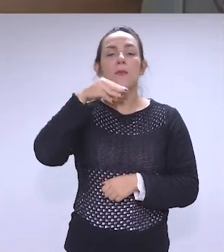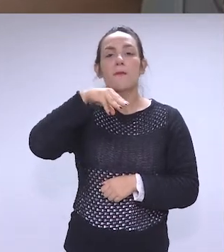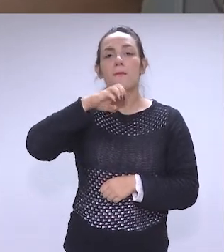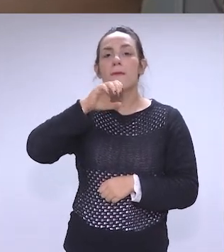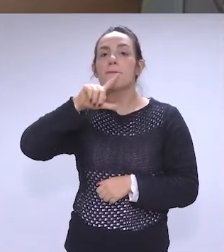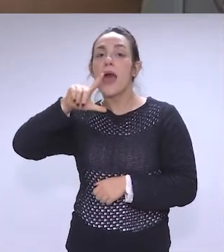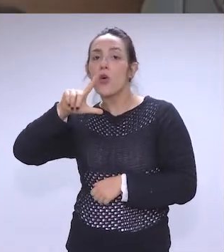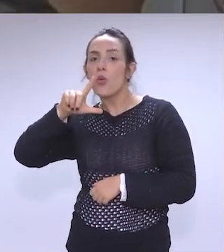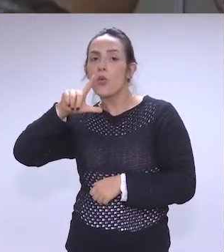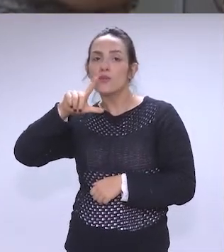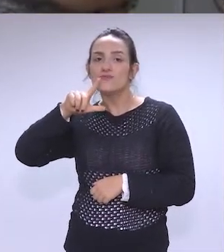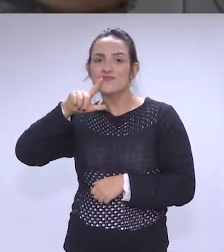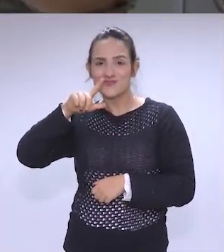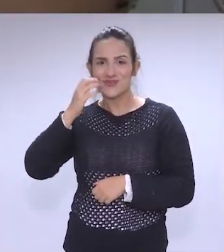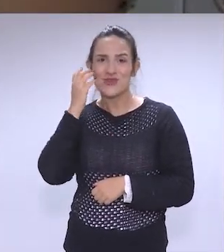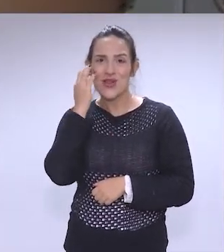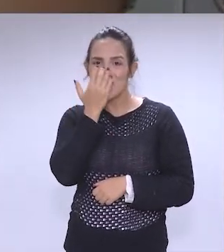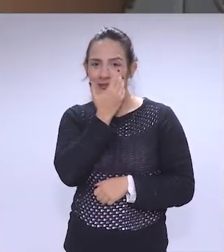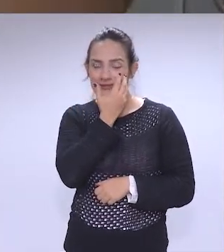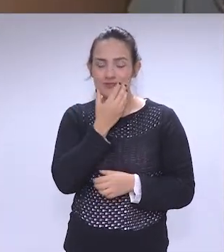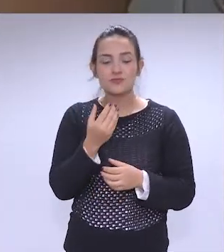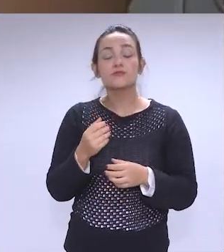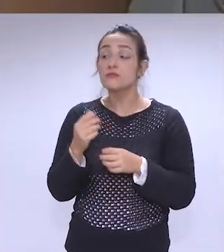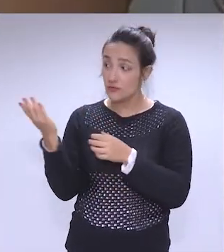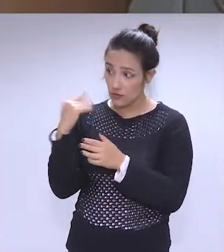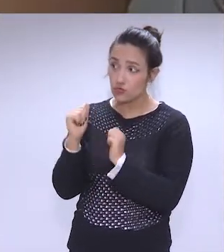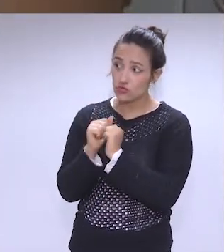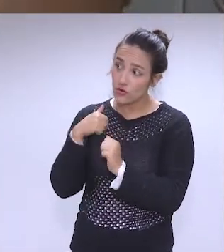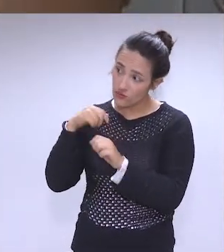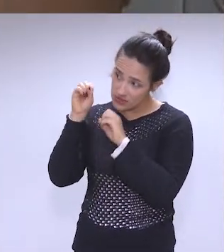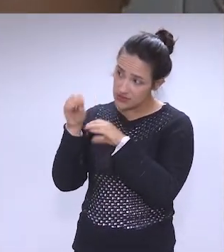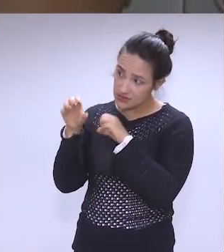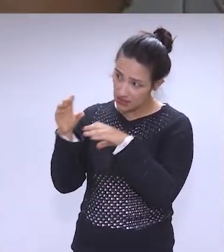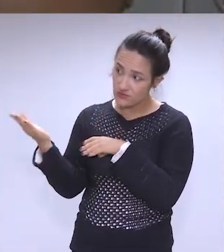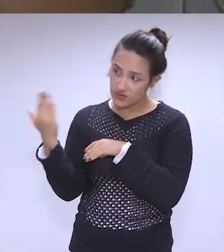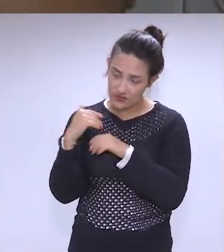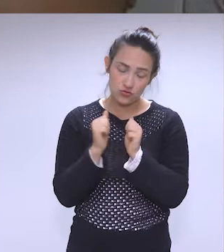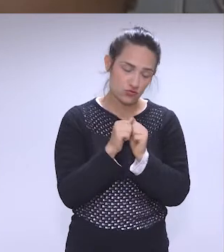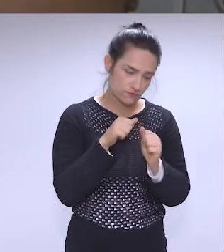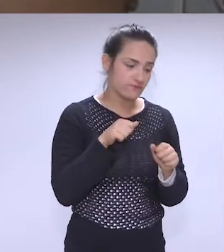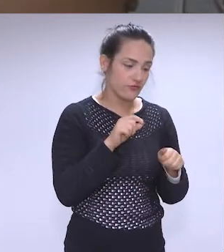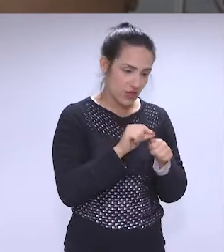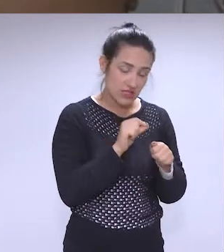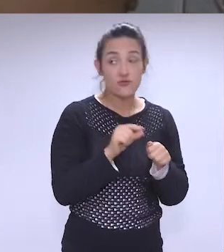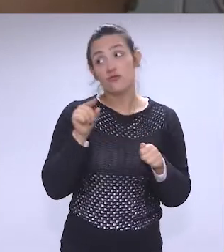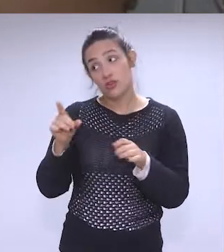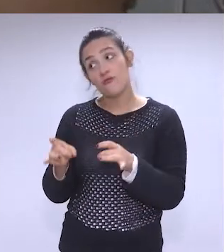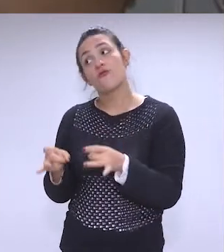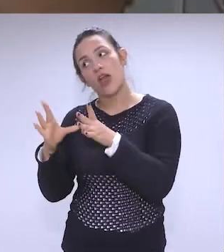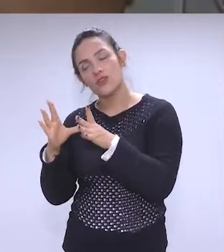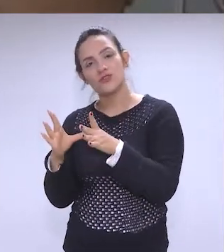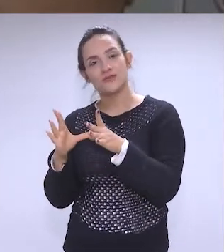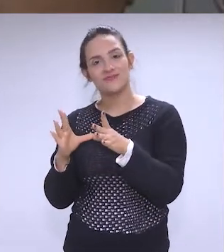que a escola é um espaço dela, para elas não terem vergonha da gravidez.